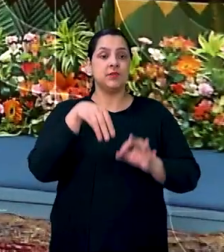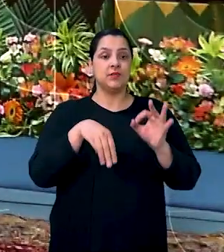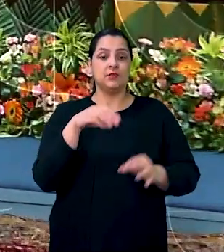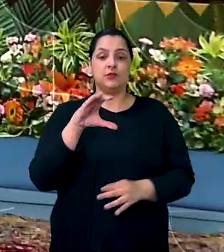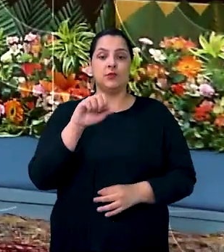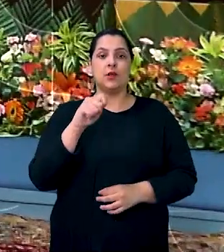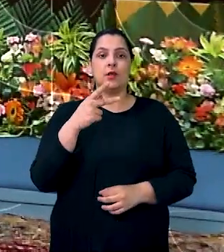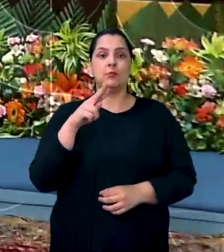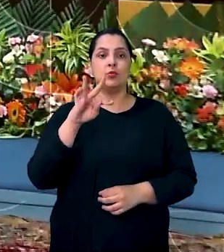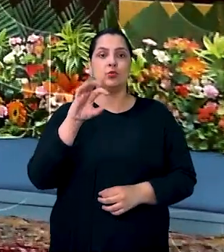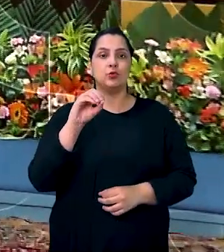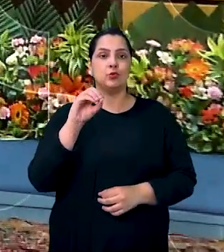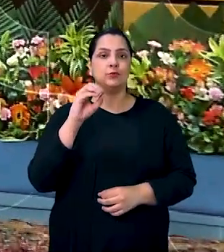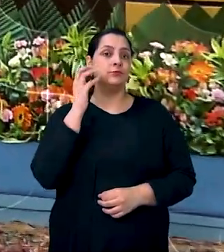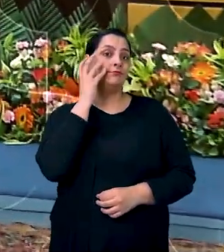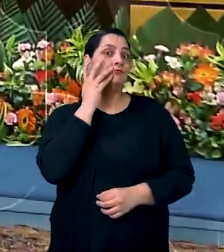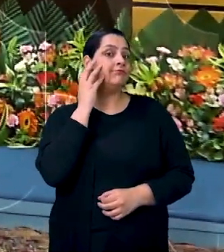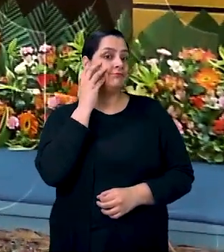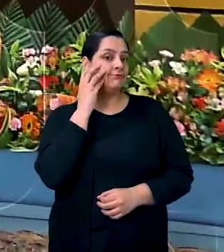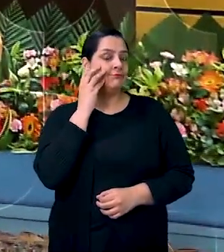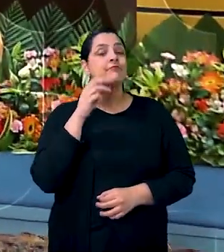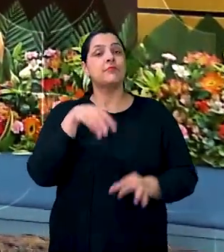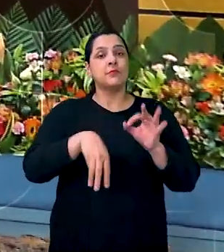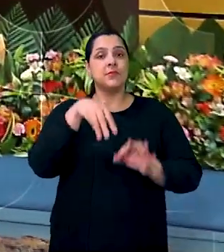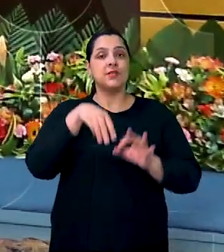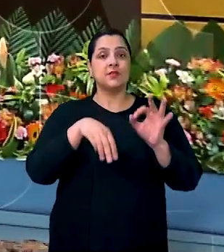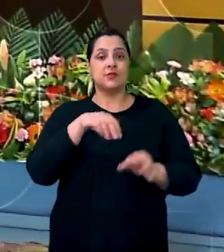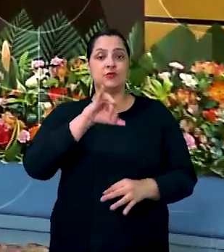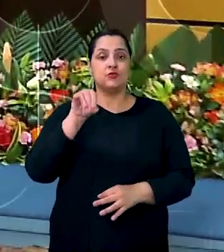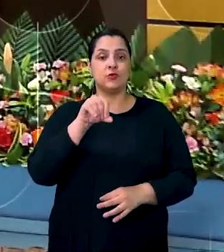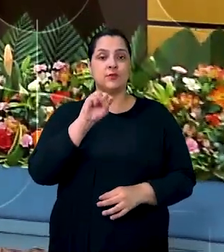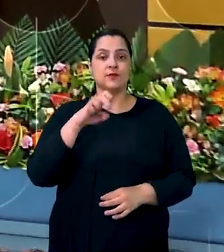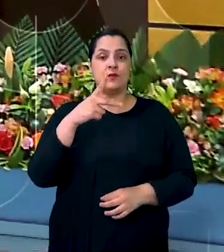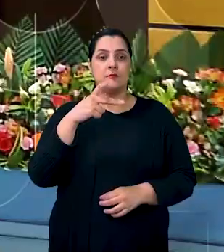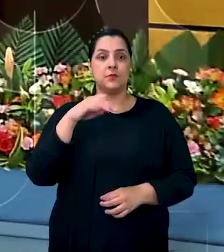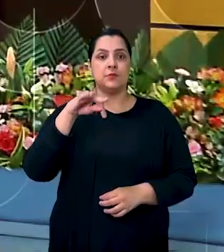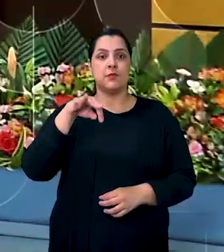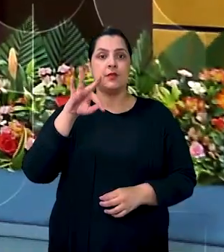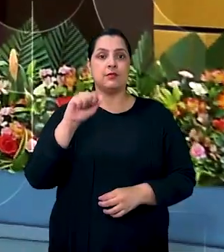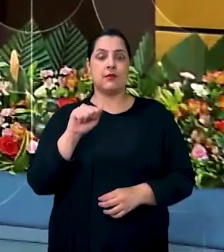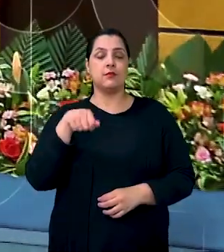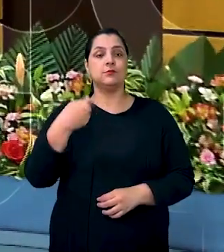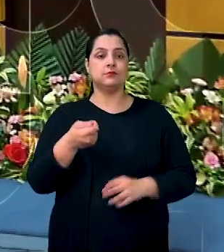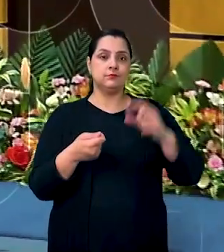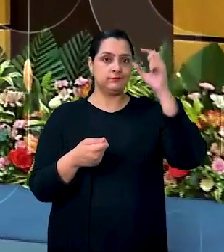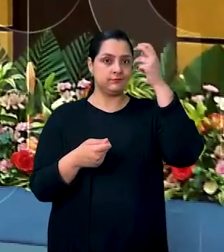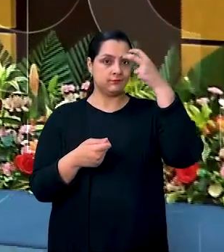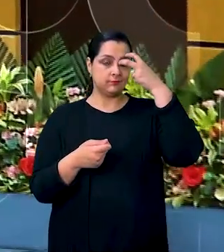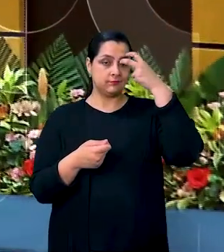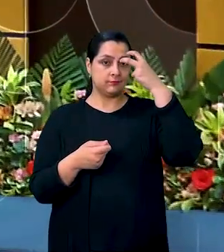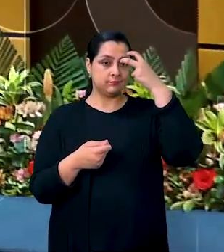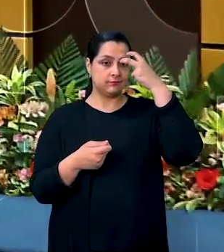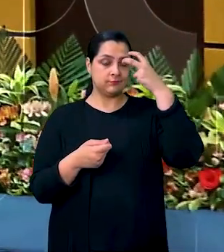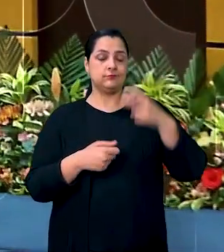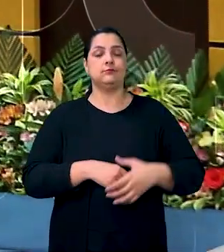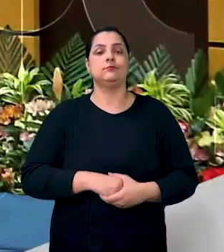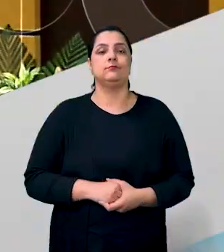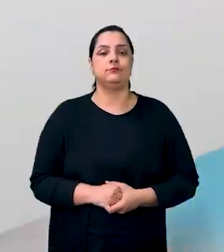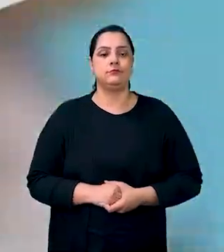Caputo Bastos como vice-presidente e com o ministro José Roberto Pimenta, no cargo de Corregedor-Geral da Justiça do Trabalho.